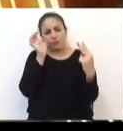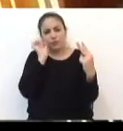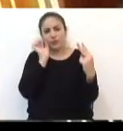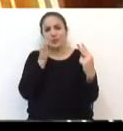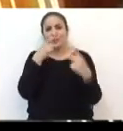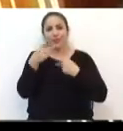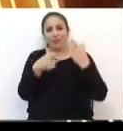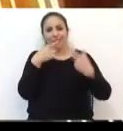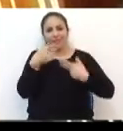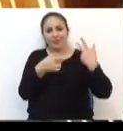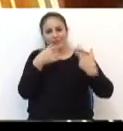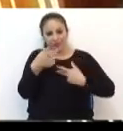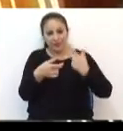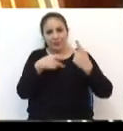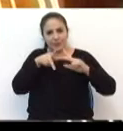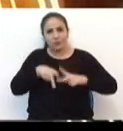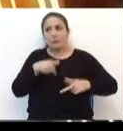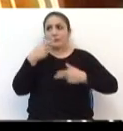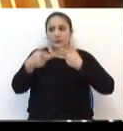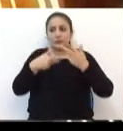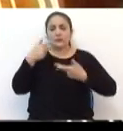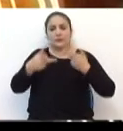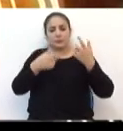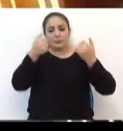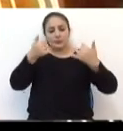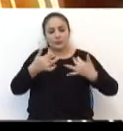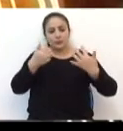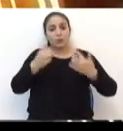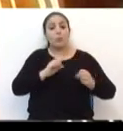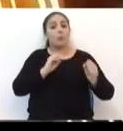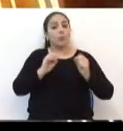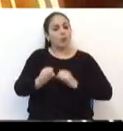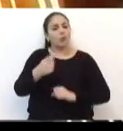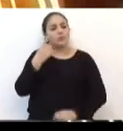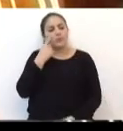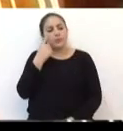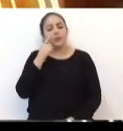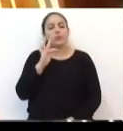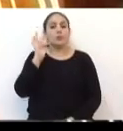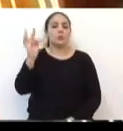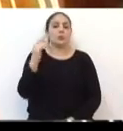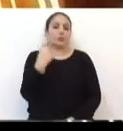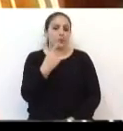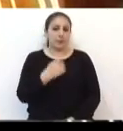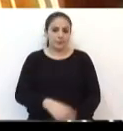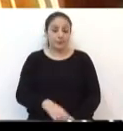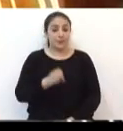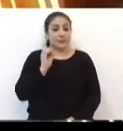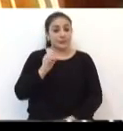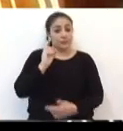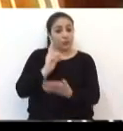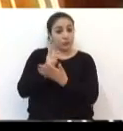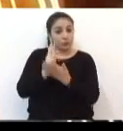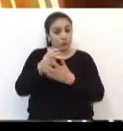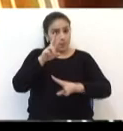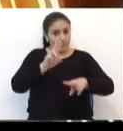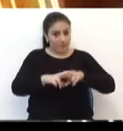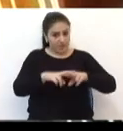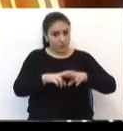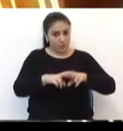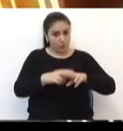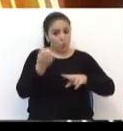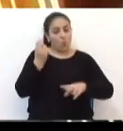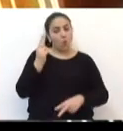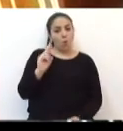ouvindo exatamente os seus esclarecimentos acerca da prática criminosa, possa decidir qual vai ser o futuro dele, se vai continuar preso, como